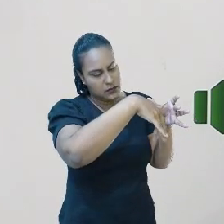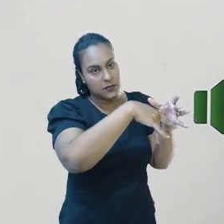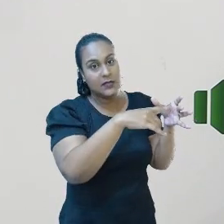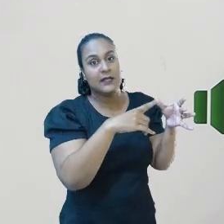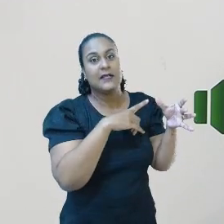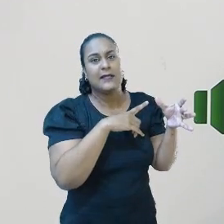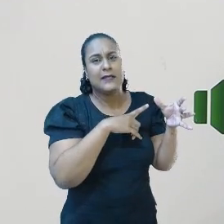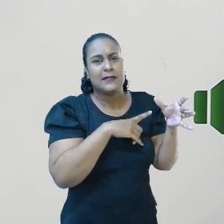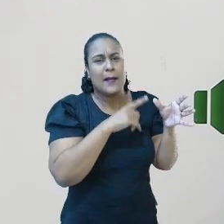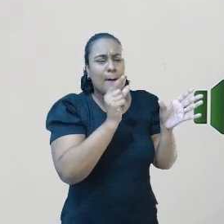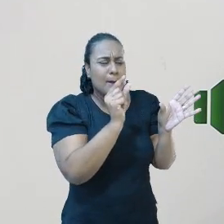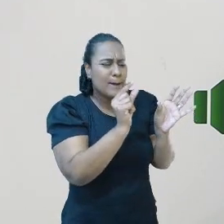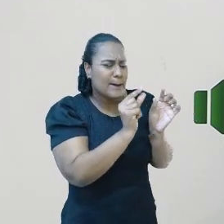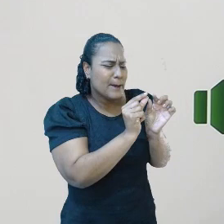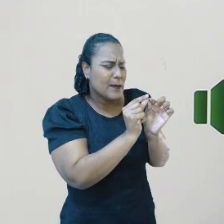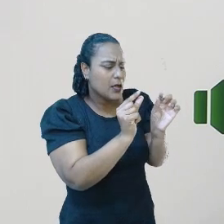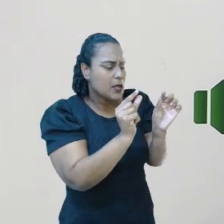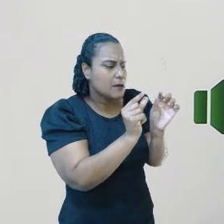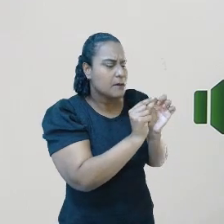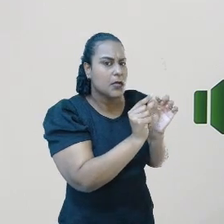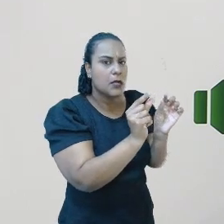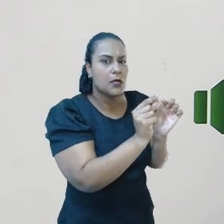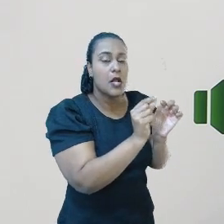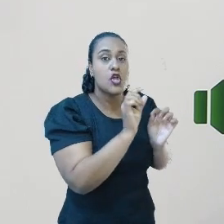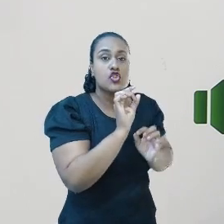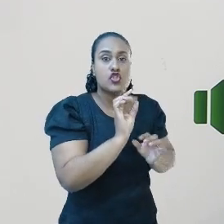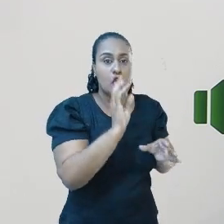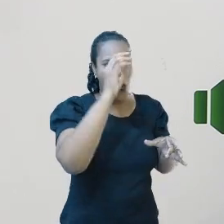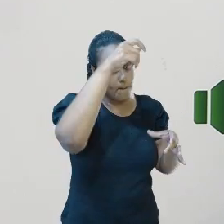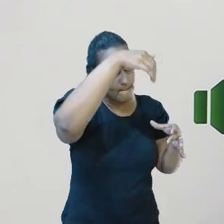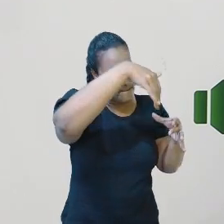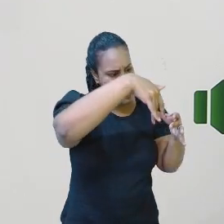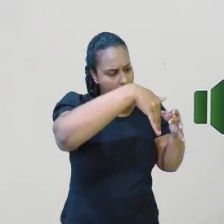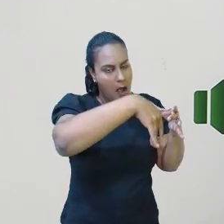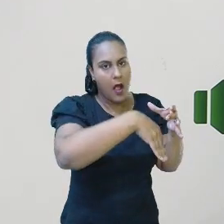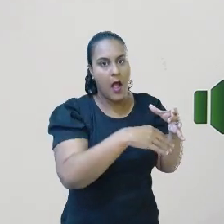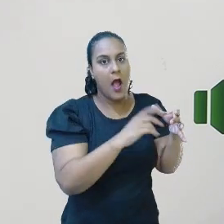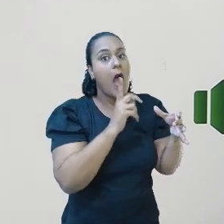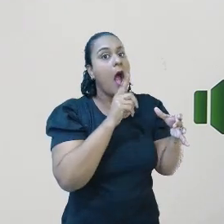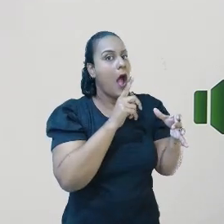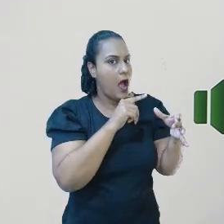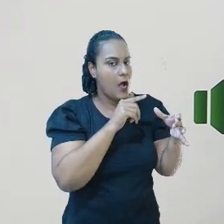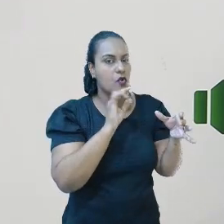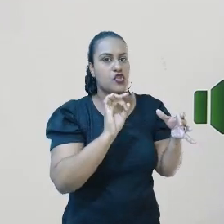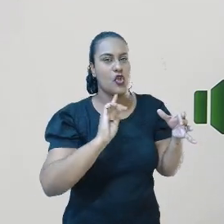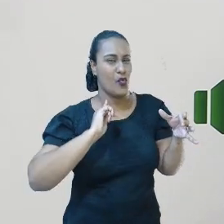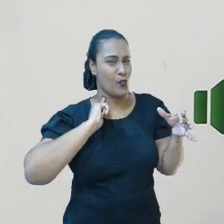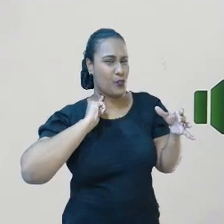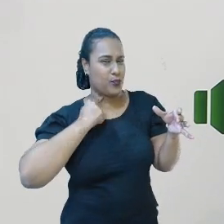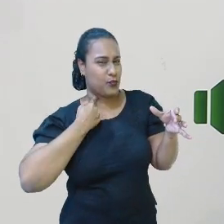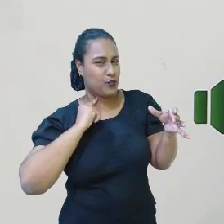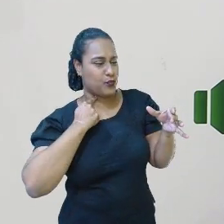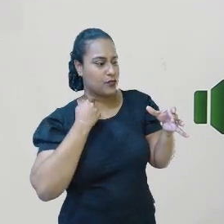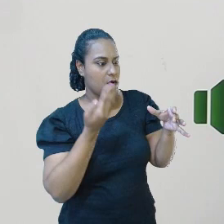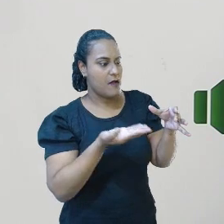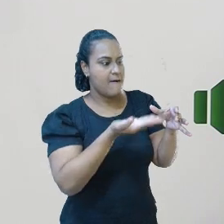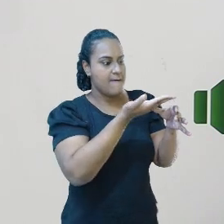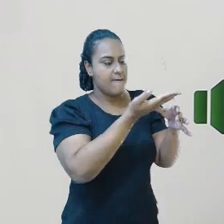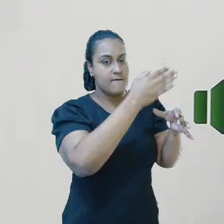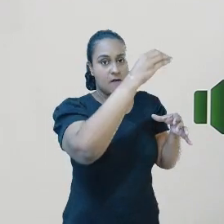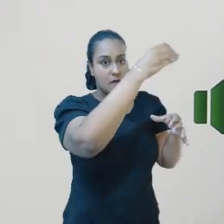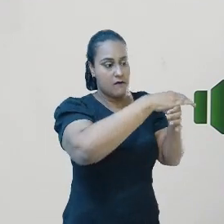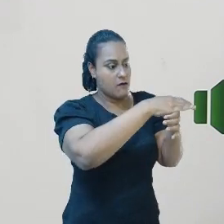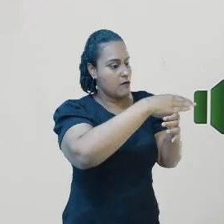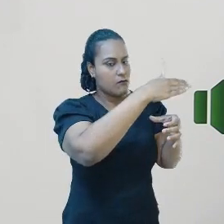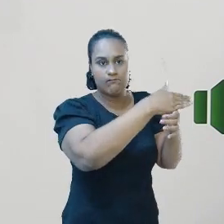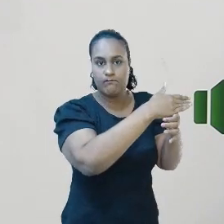poros minúsculos, onde só vai realmente passar a água. Nesse processo de filtração na estação de tratamento, nós